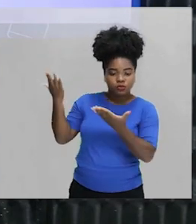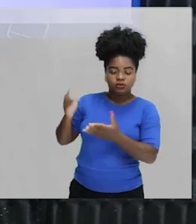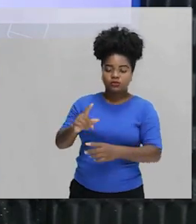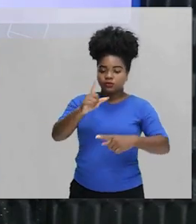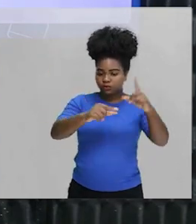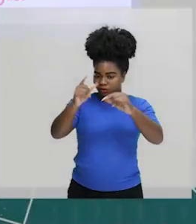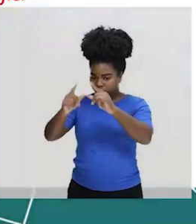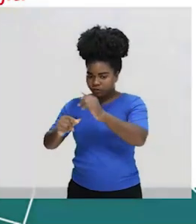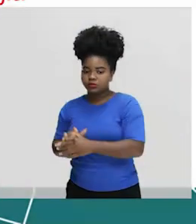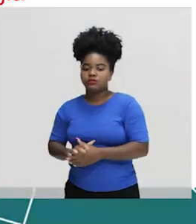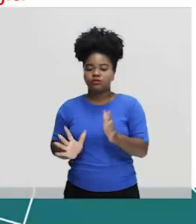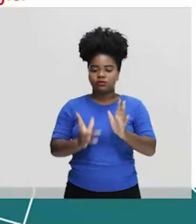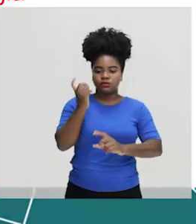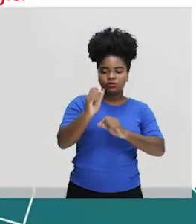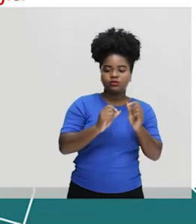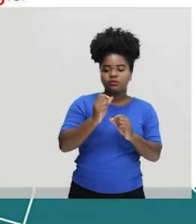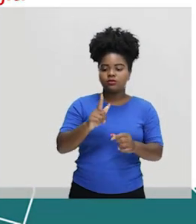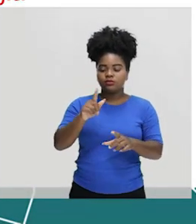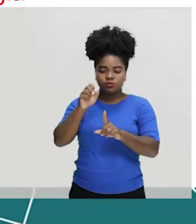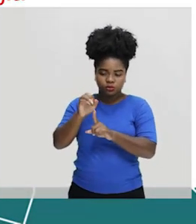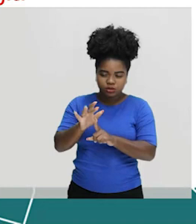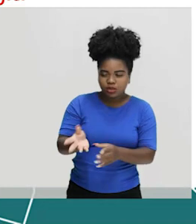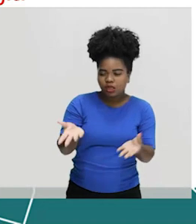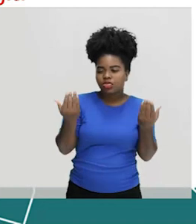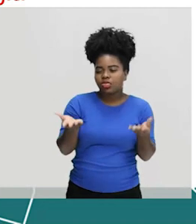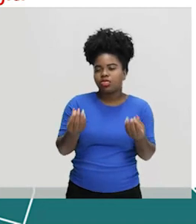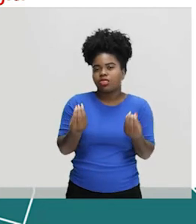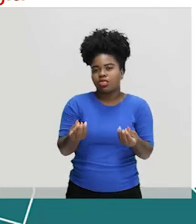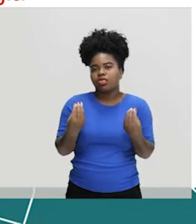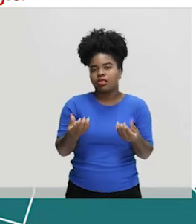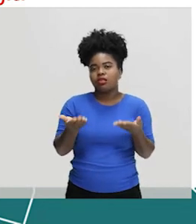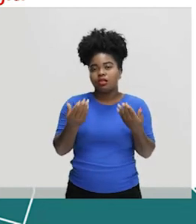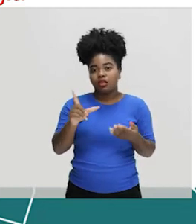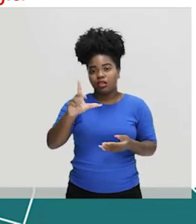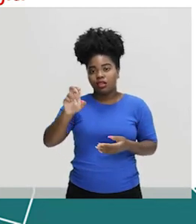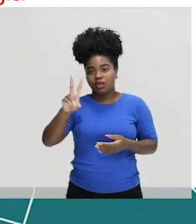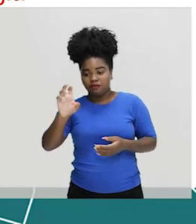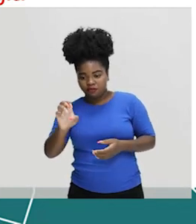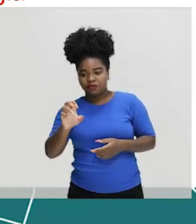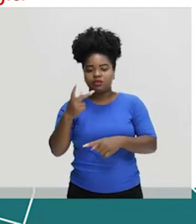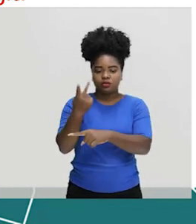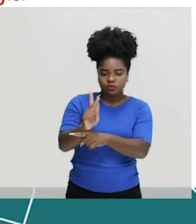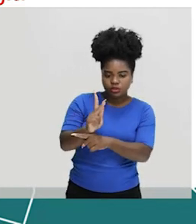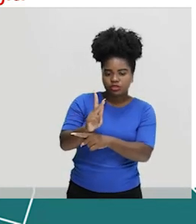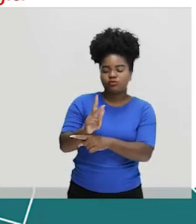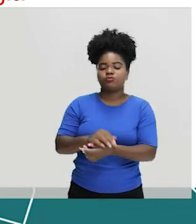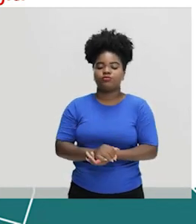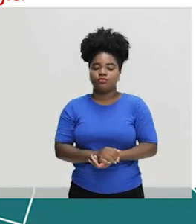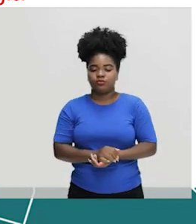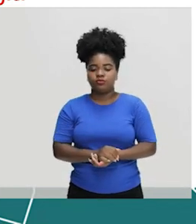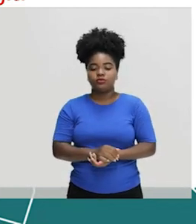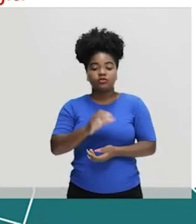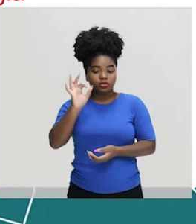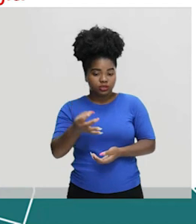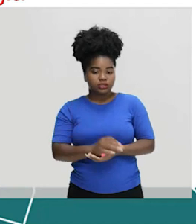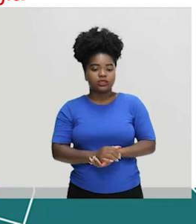constituídas principalmente por um gás muito leve chamado hidrogênio né Você acertou né A Estrela né é uma